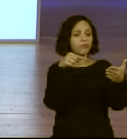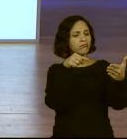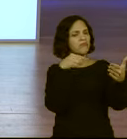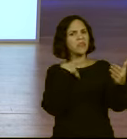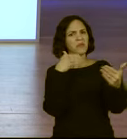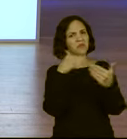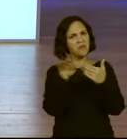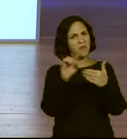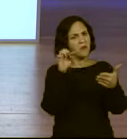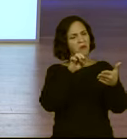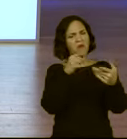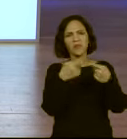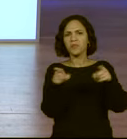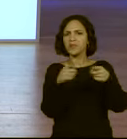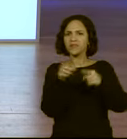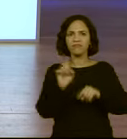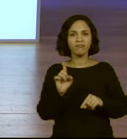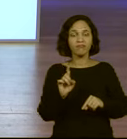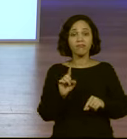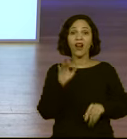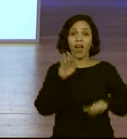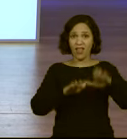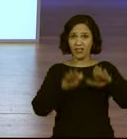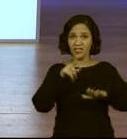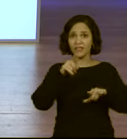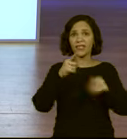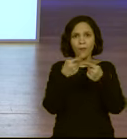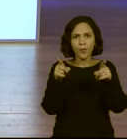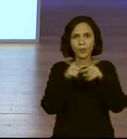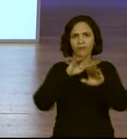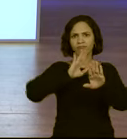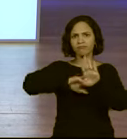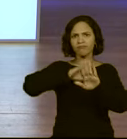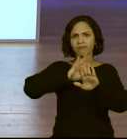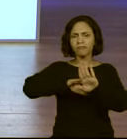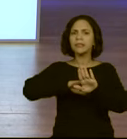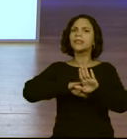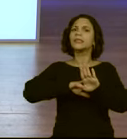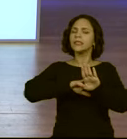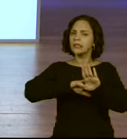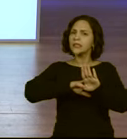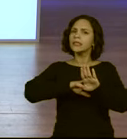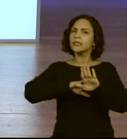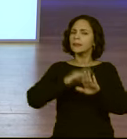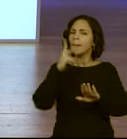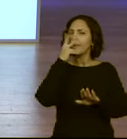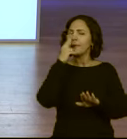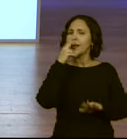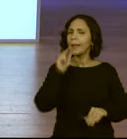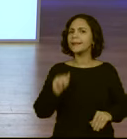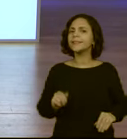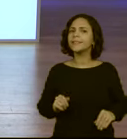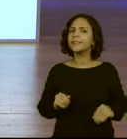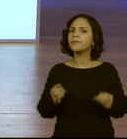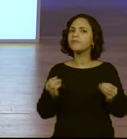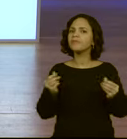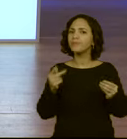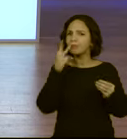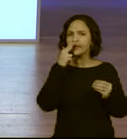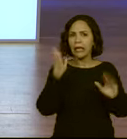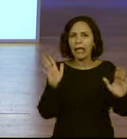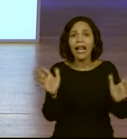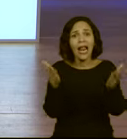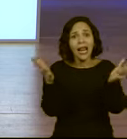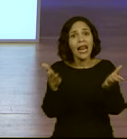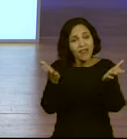mensagem transmitida tem algumas mensagens que realmente acabam sendo bastante é da